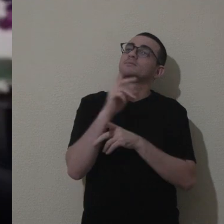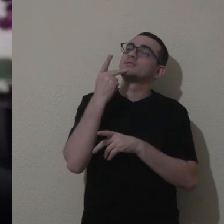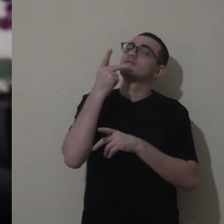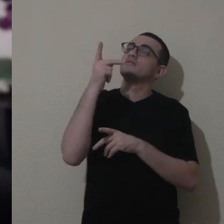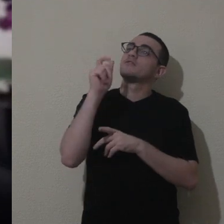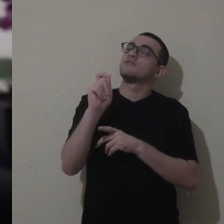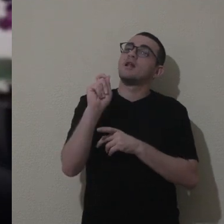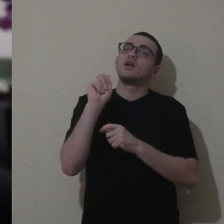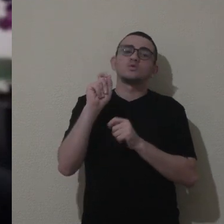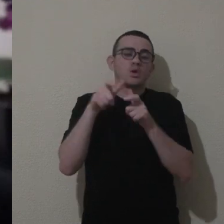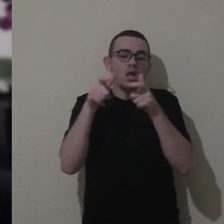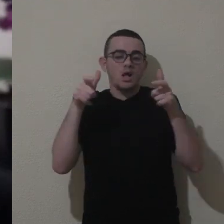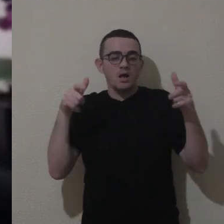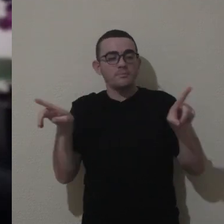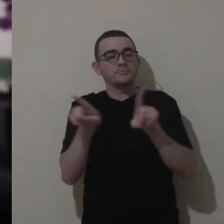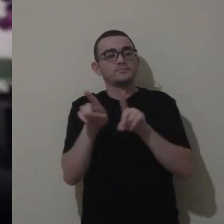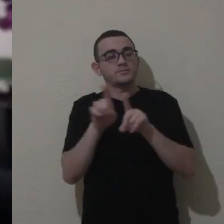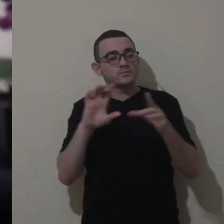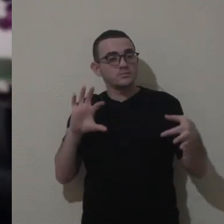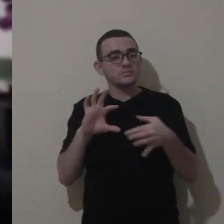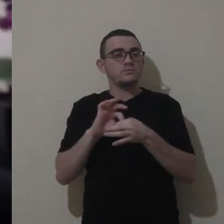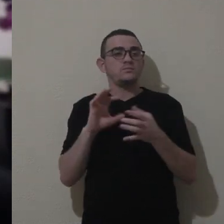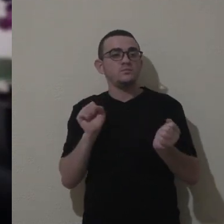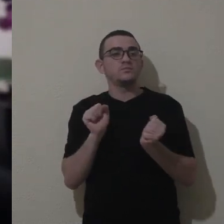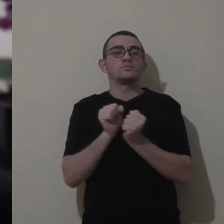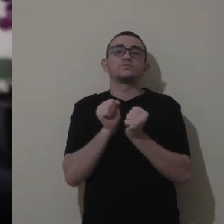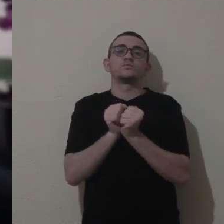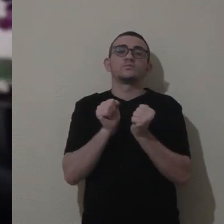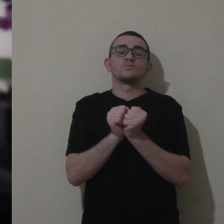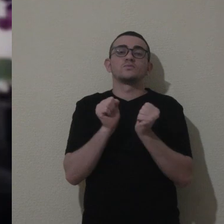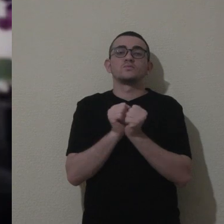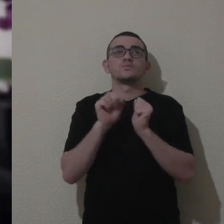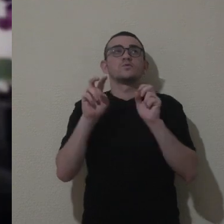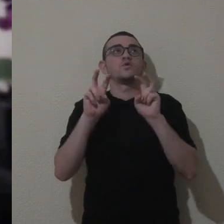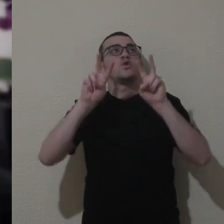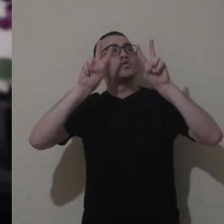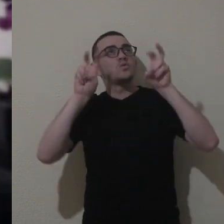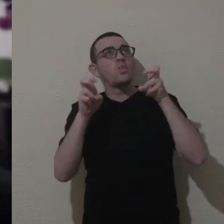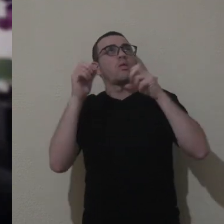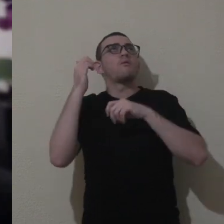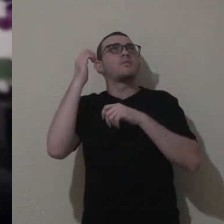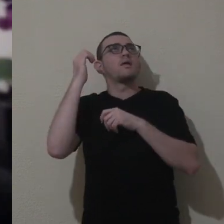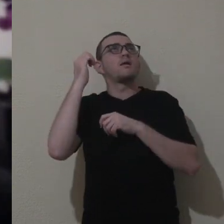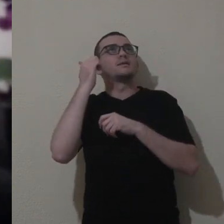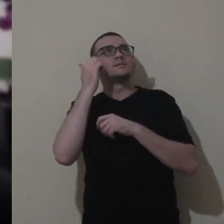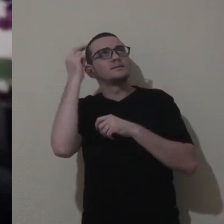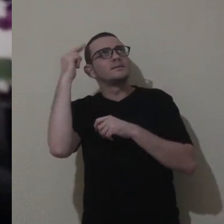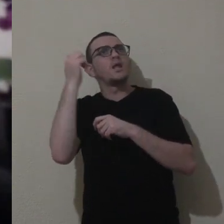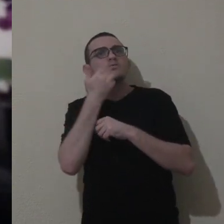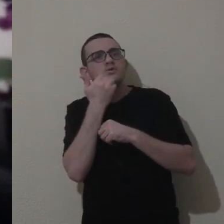uma visão um pouquinho mais ampla, trazendo uma amarração da questão das neurociências e o